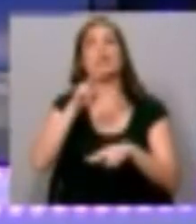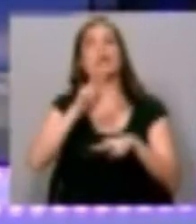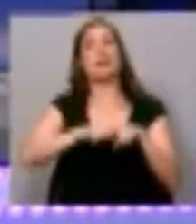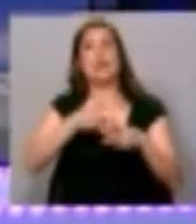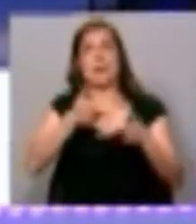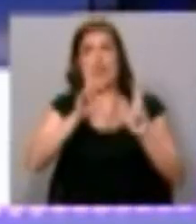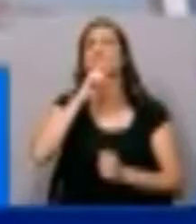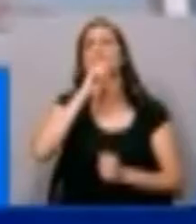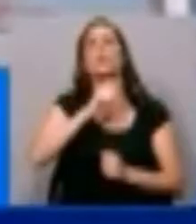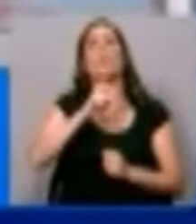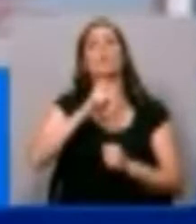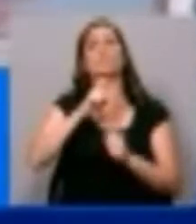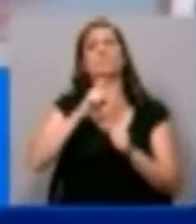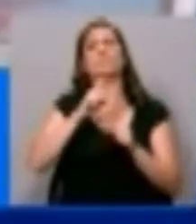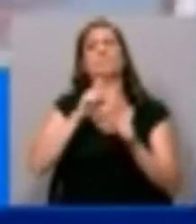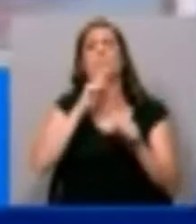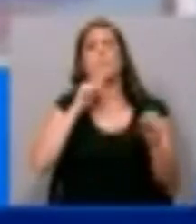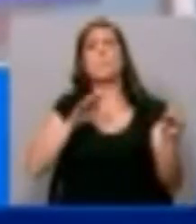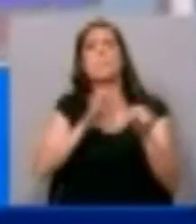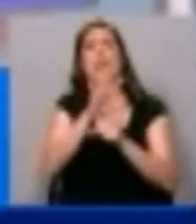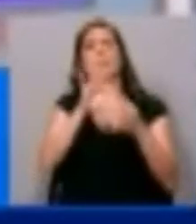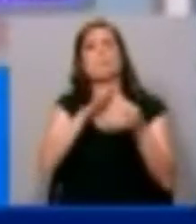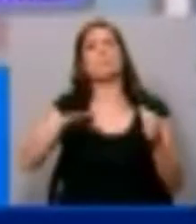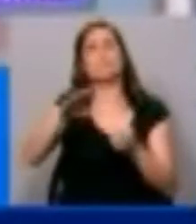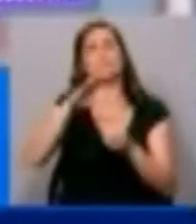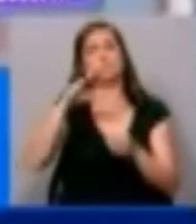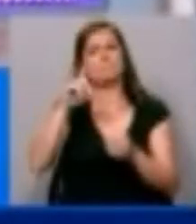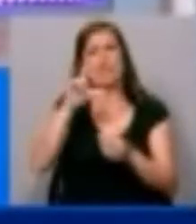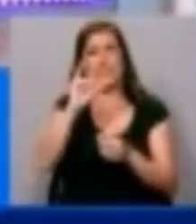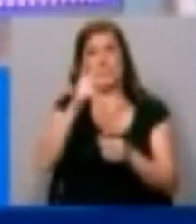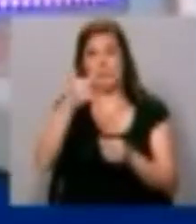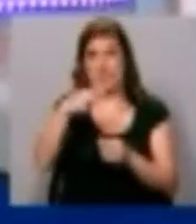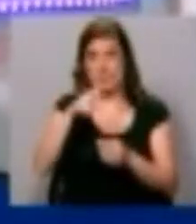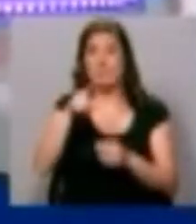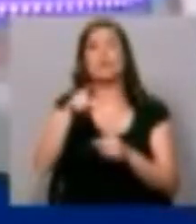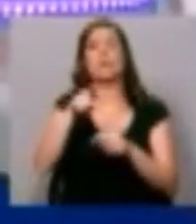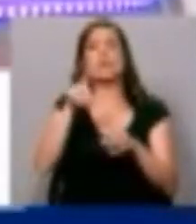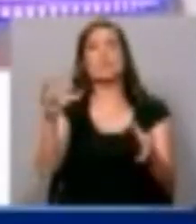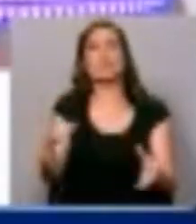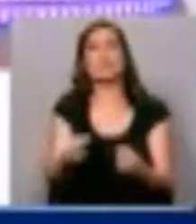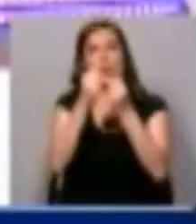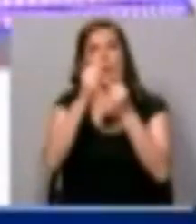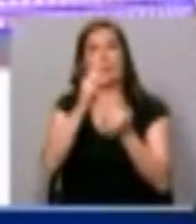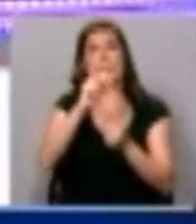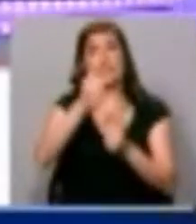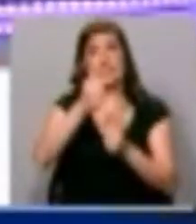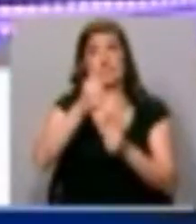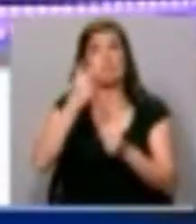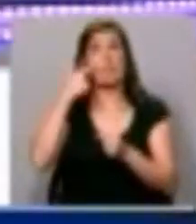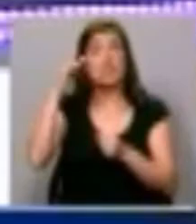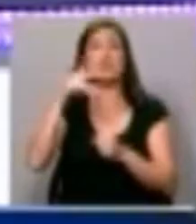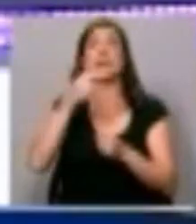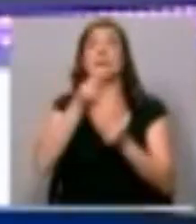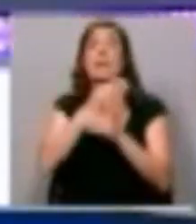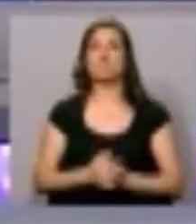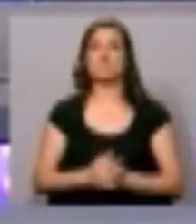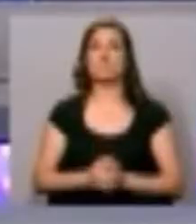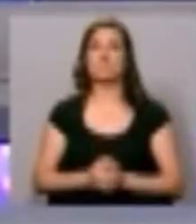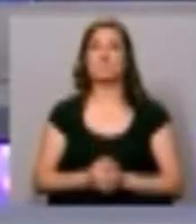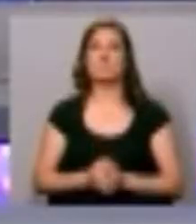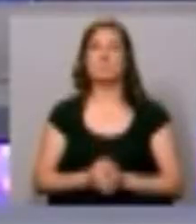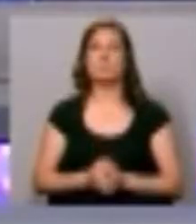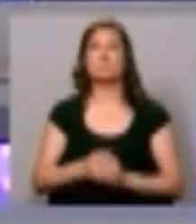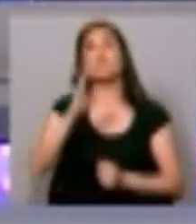prisão domiciliar em que 85 migrantes, pelo menos 30 pessoas, estão desaparecidas, incluindo 7 crianças e uma